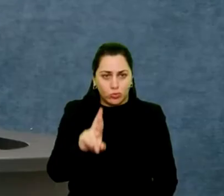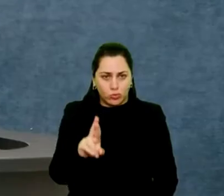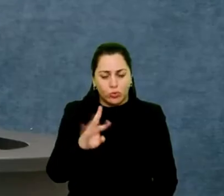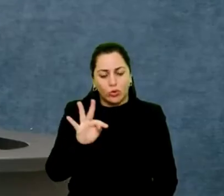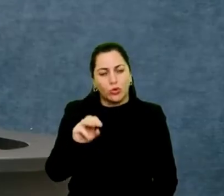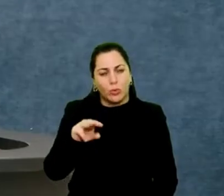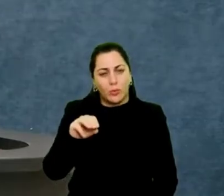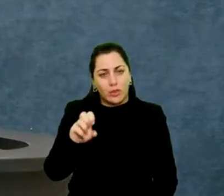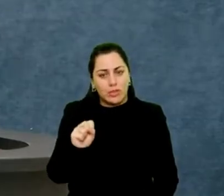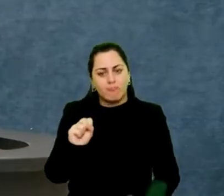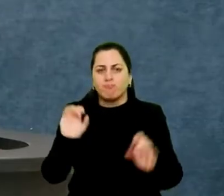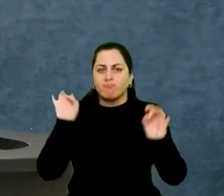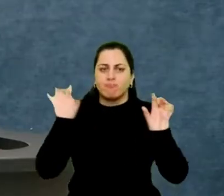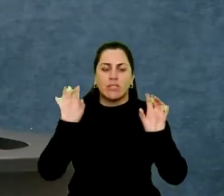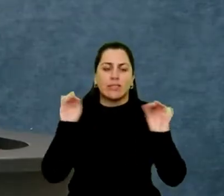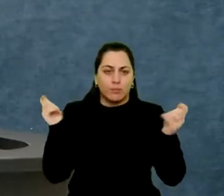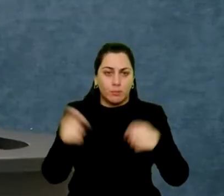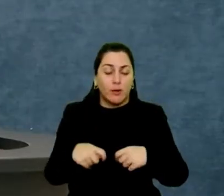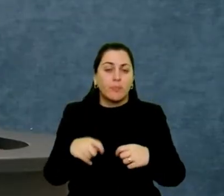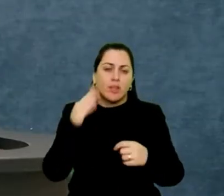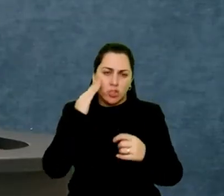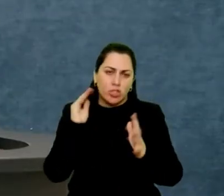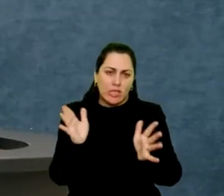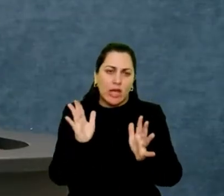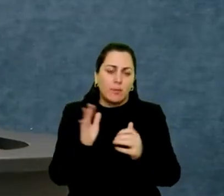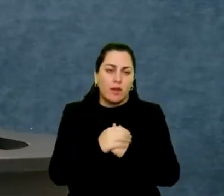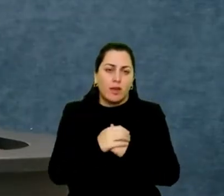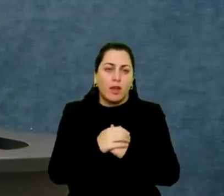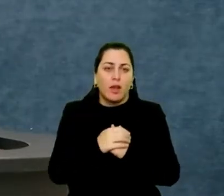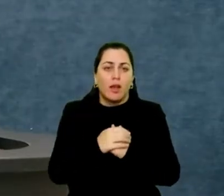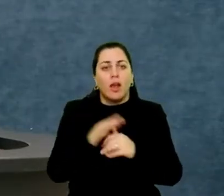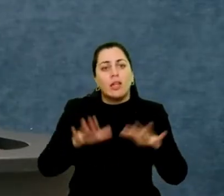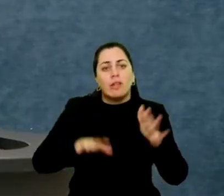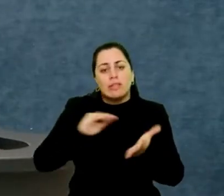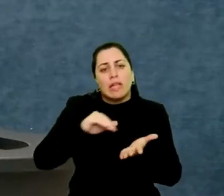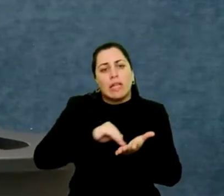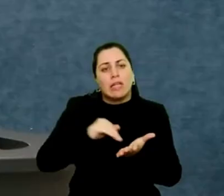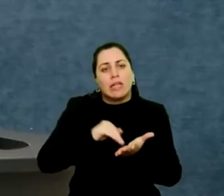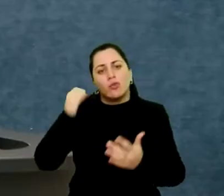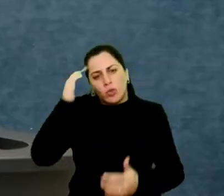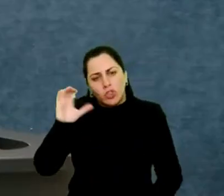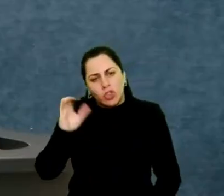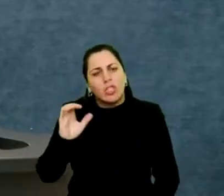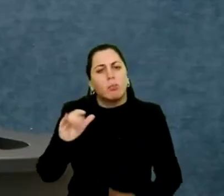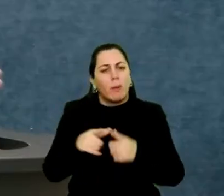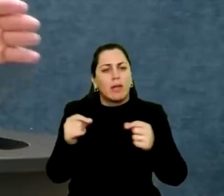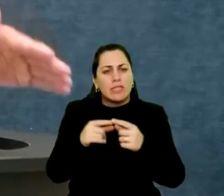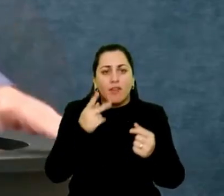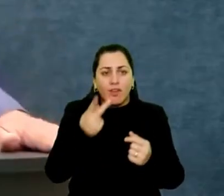mais, a gente sabe muito bem, vereador Choucino, que muitas vezes alguns secretários vêm lá de Curitiba, de Brasília, e falam para a gente,